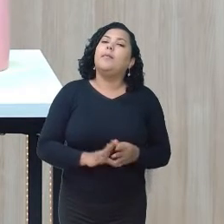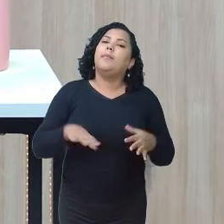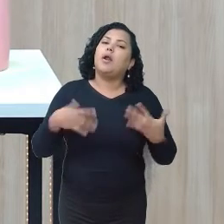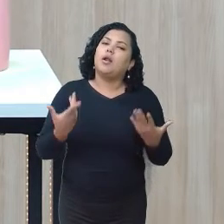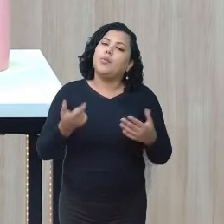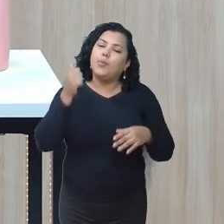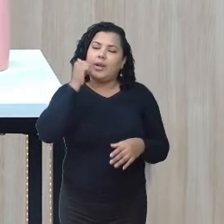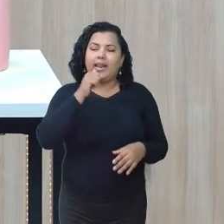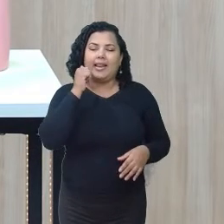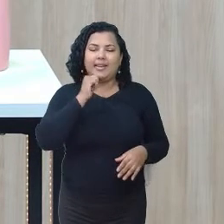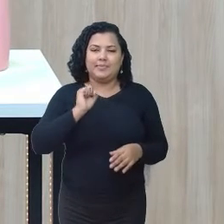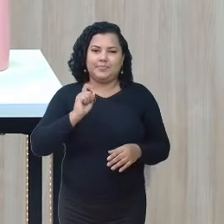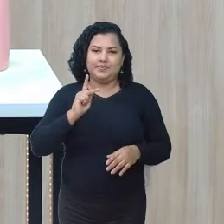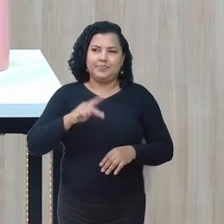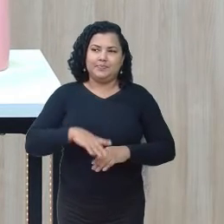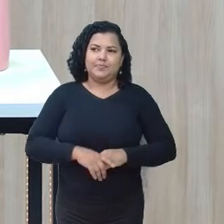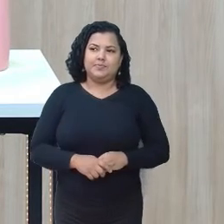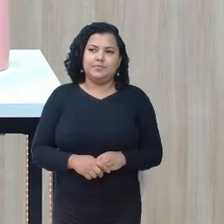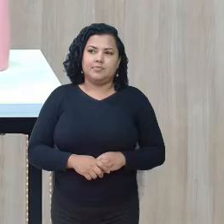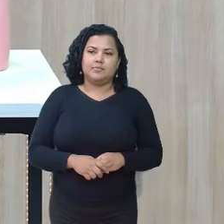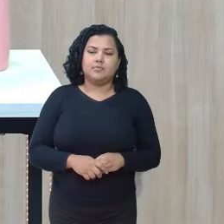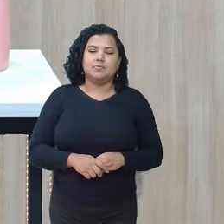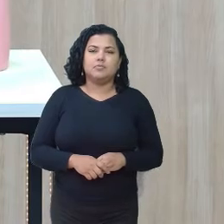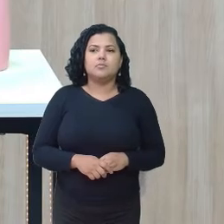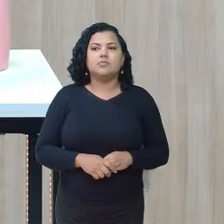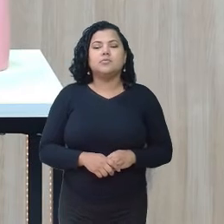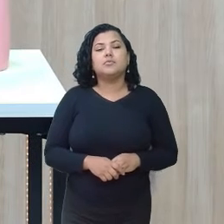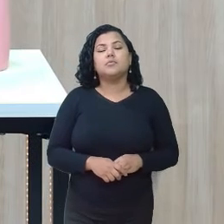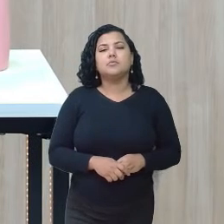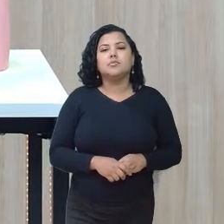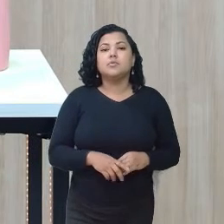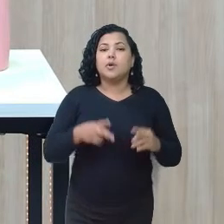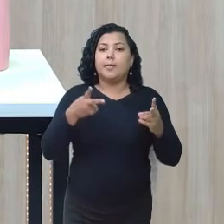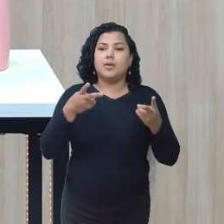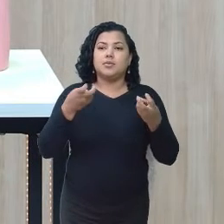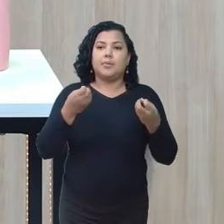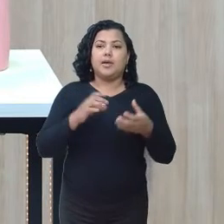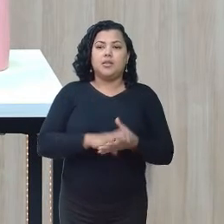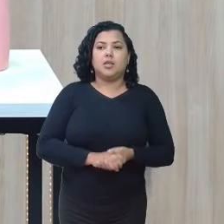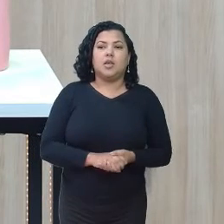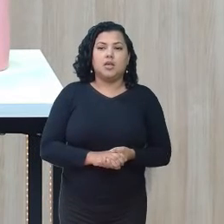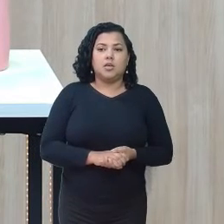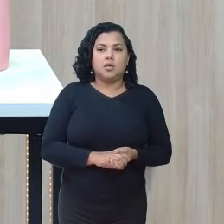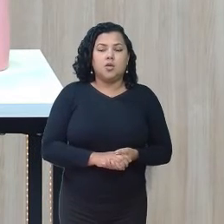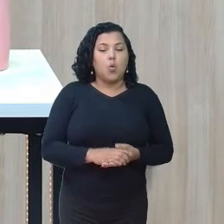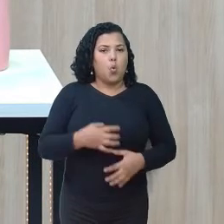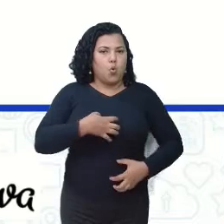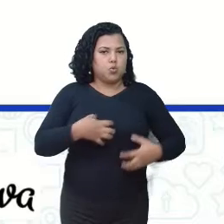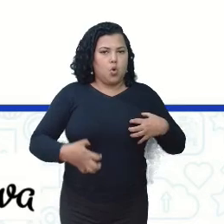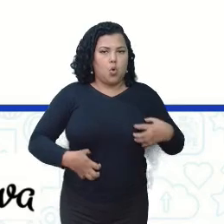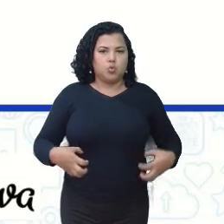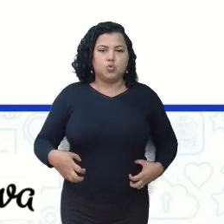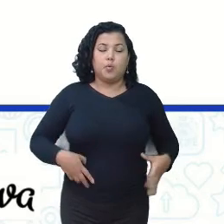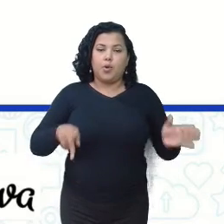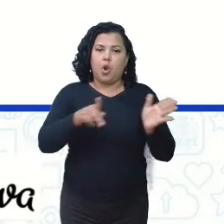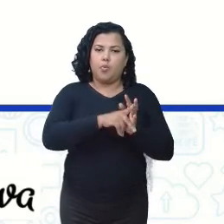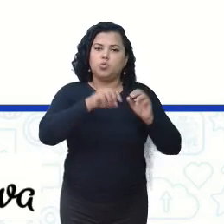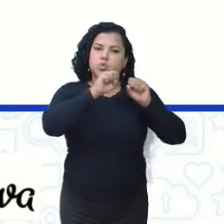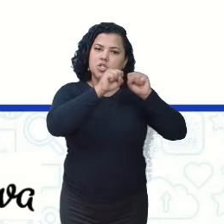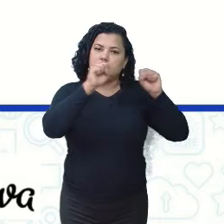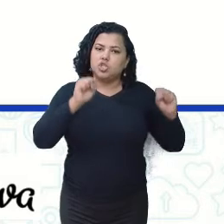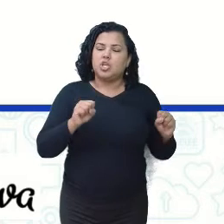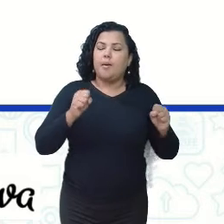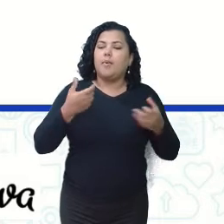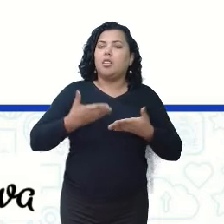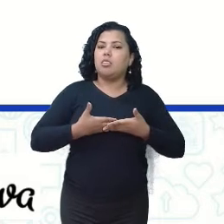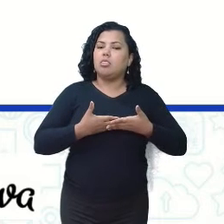a mulher, não é? Então, aqui nós estamos vendo os órgãos do sistema reprodutor feminino.